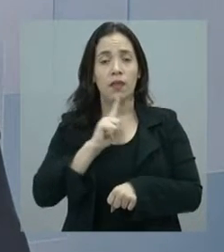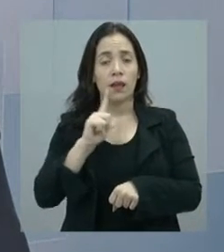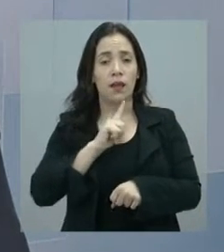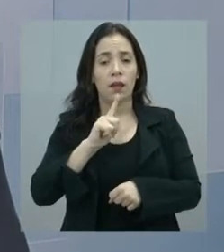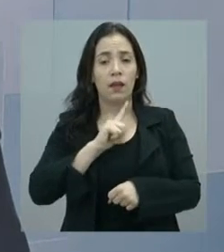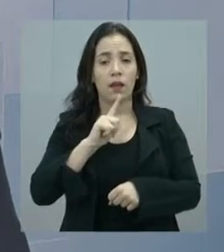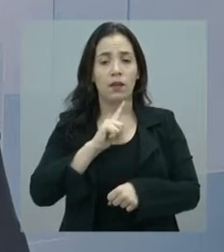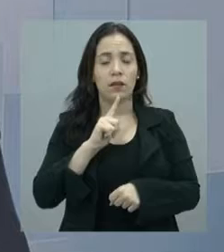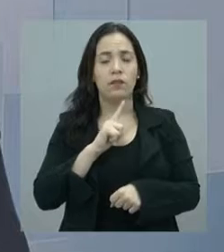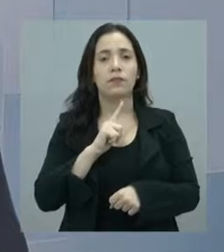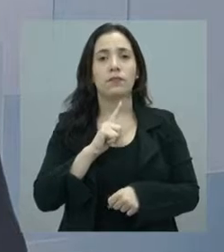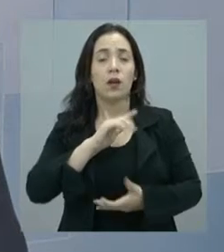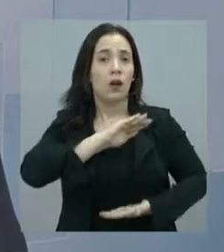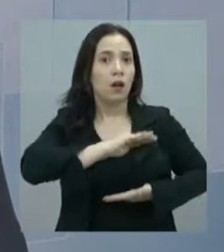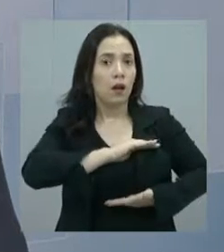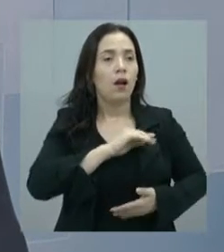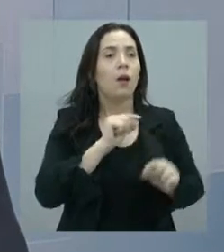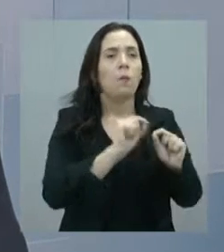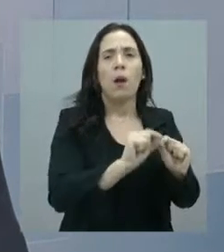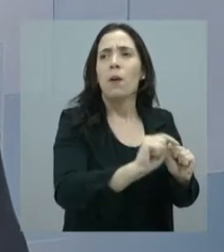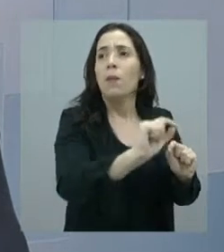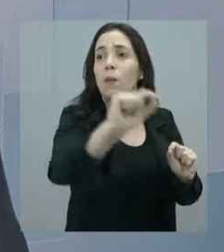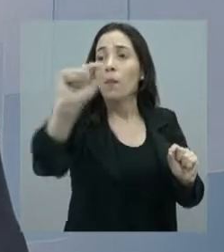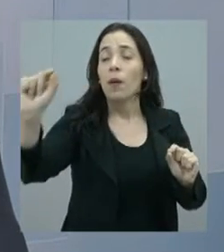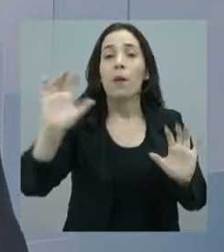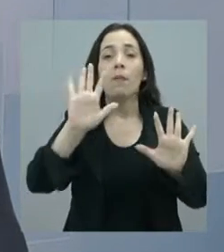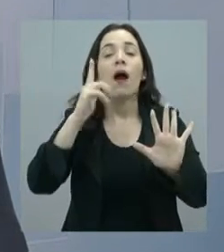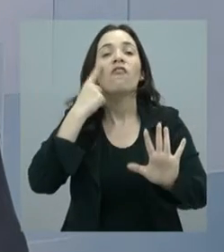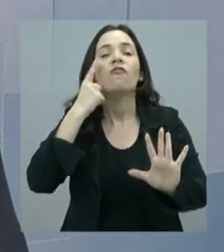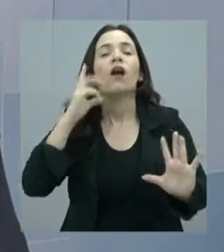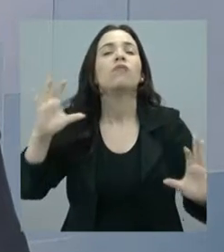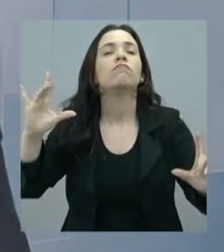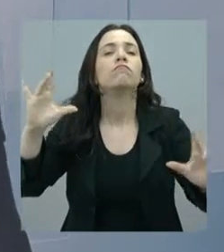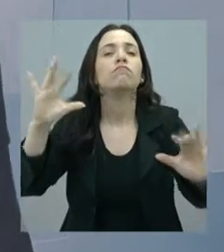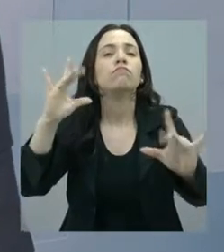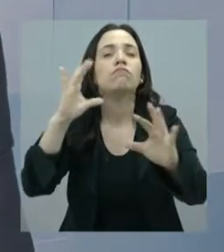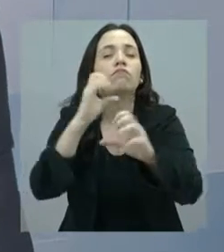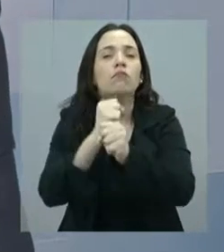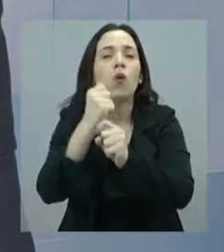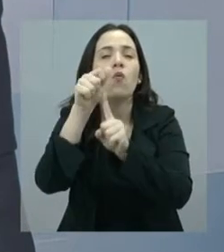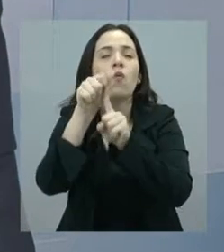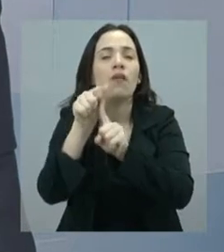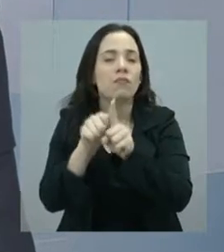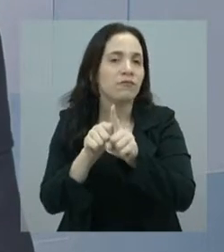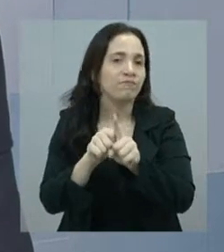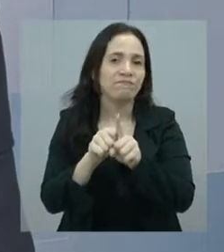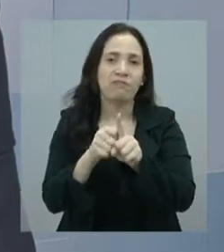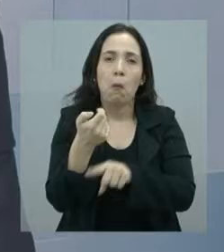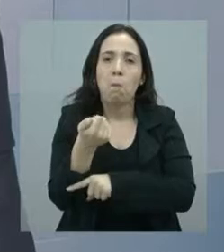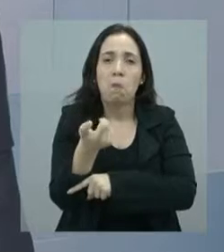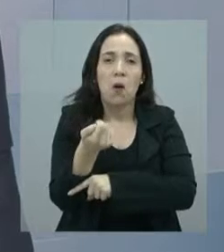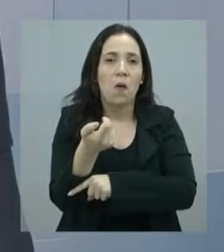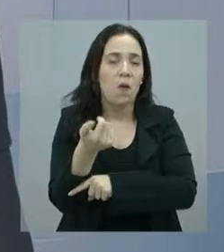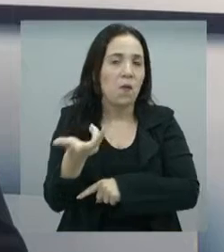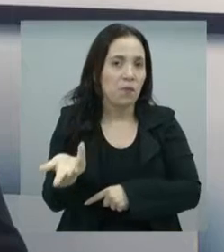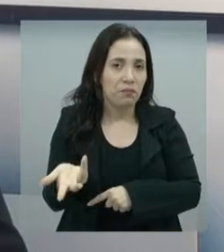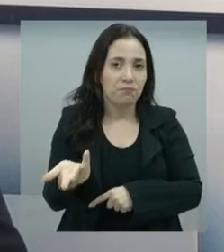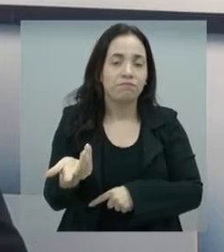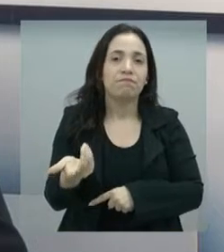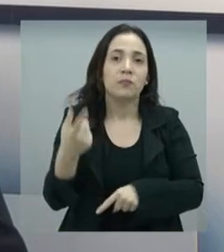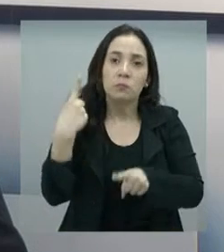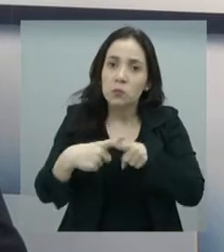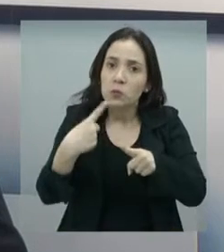mas se você for ver, quantas mamografias são feitas por mês, você vê que ele não está ocupando a sua capacidade